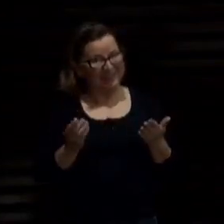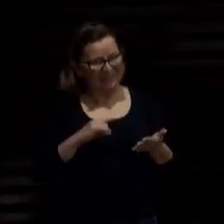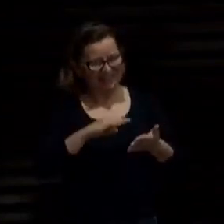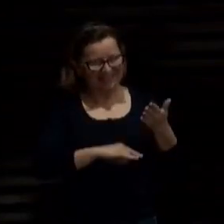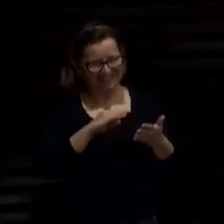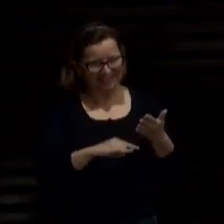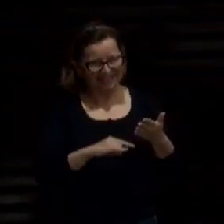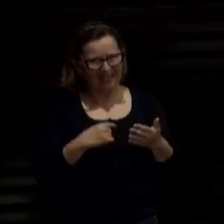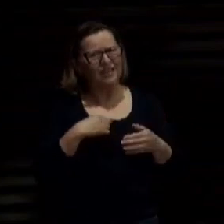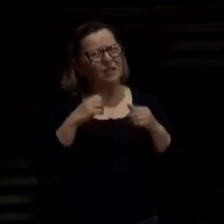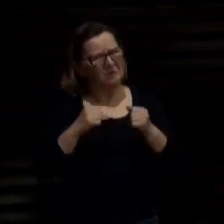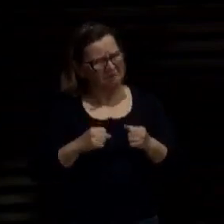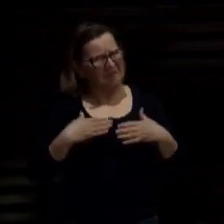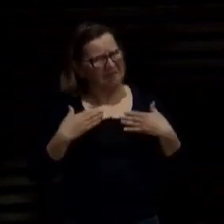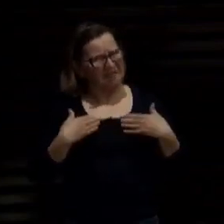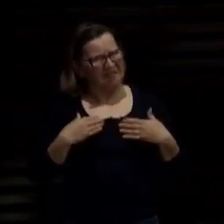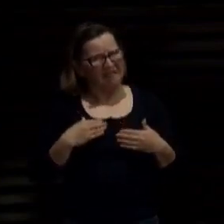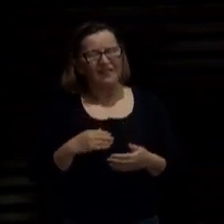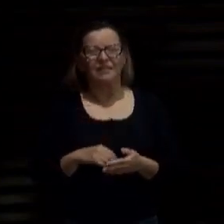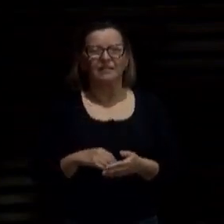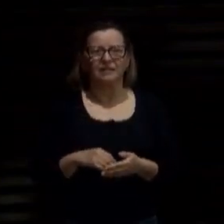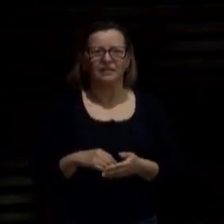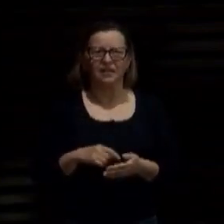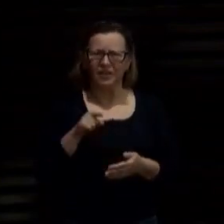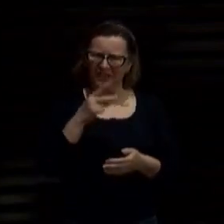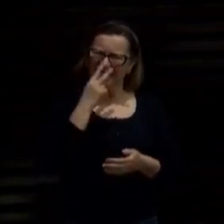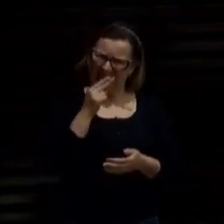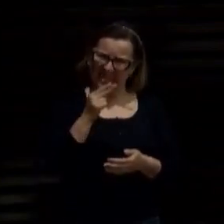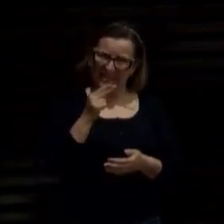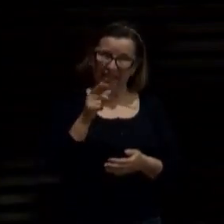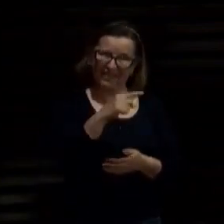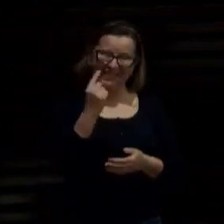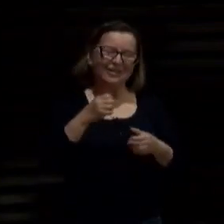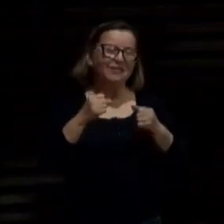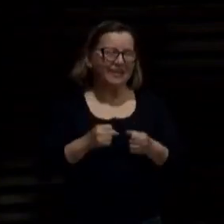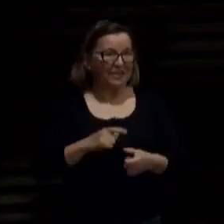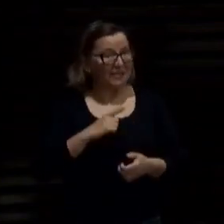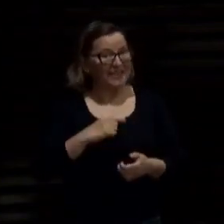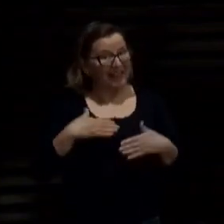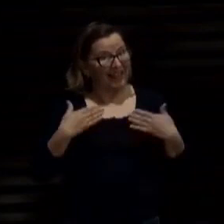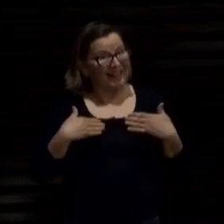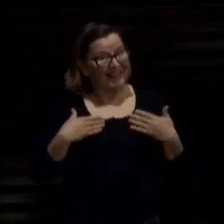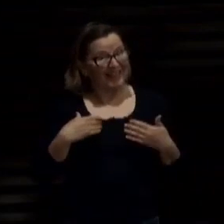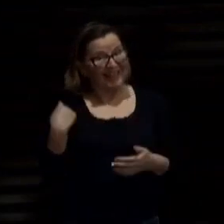vida? Será, irmãos, que nós podemos ter alegria em nossa vida?